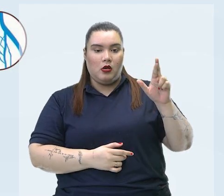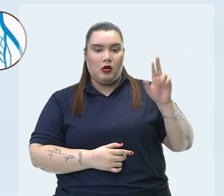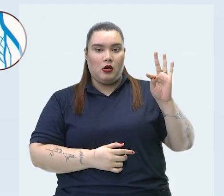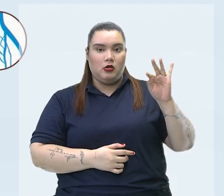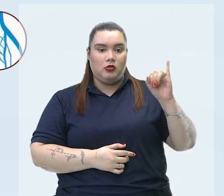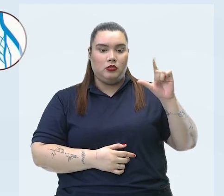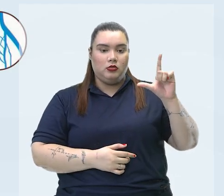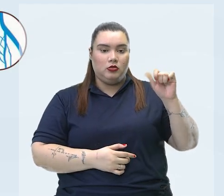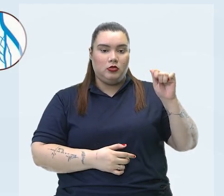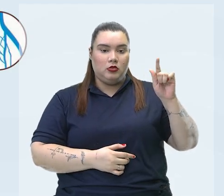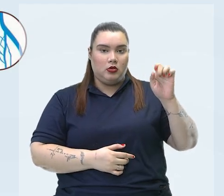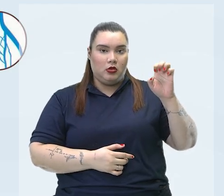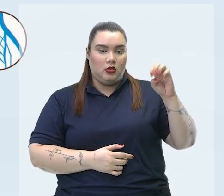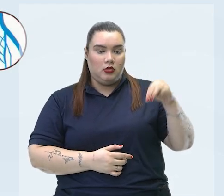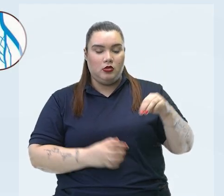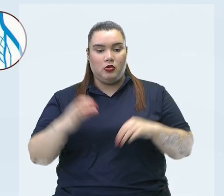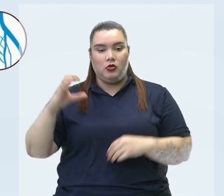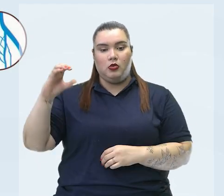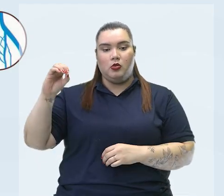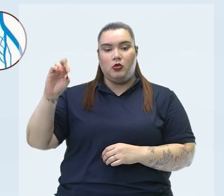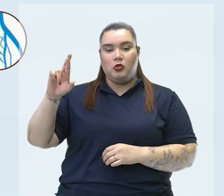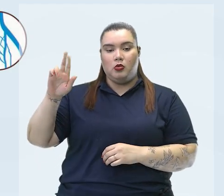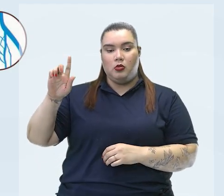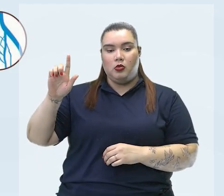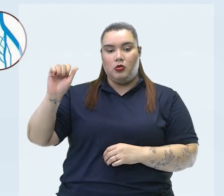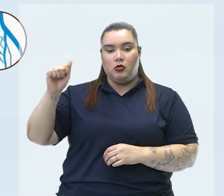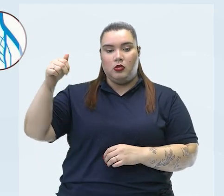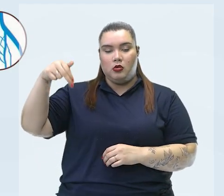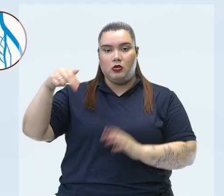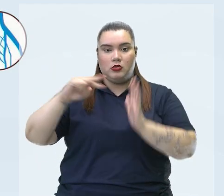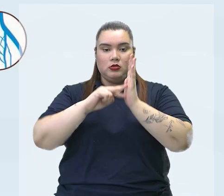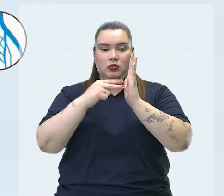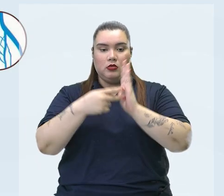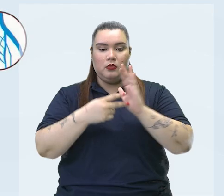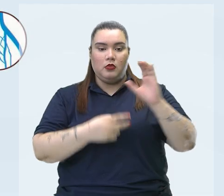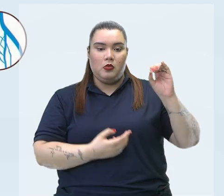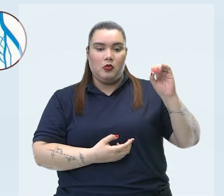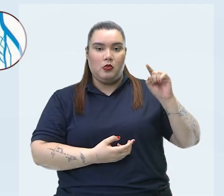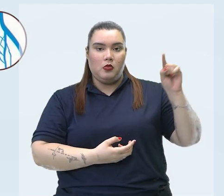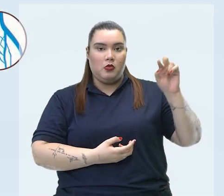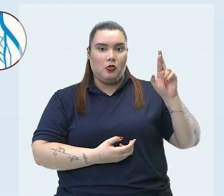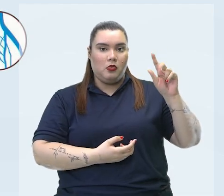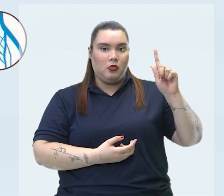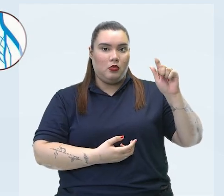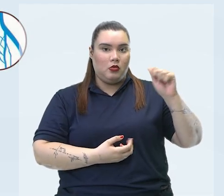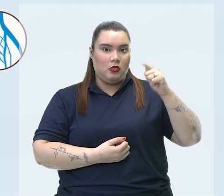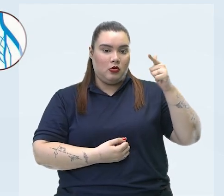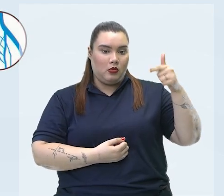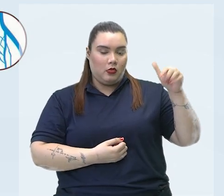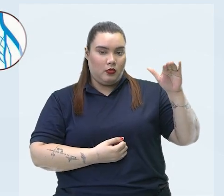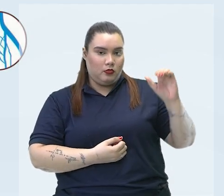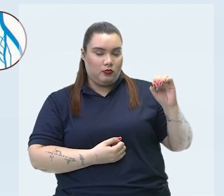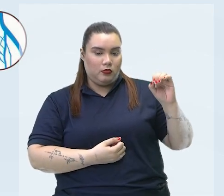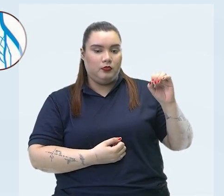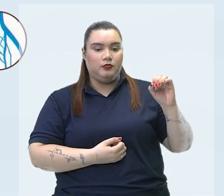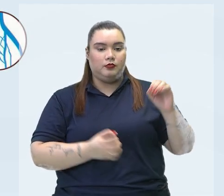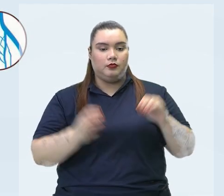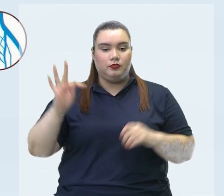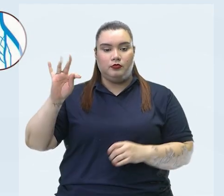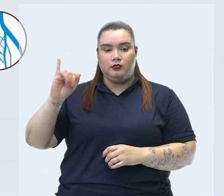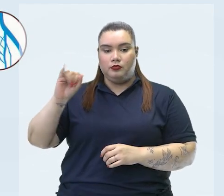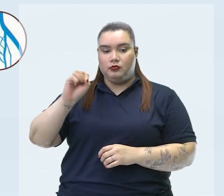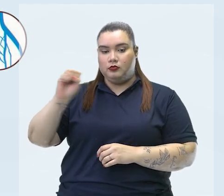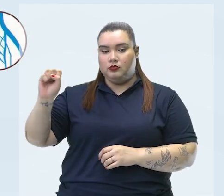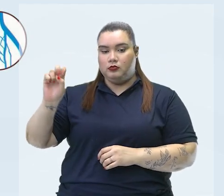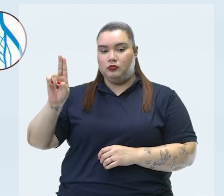elas. Organ, que são os órgãos, né? Especialmente aqui, esse do coração, né? A gente está falando dos órgãos internos ali.